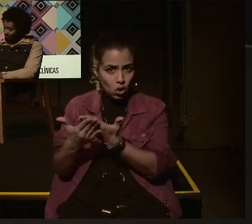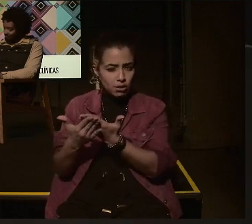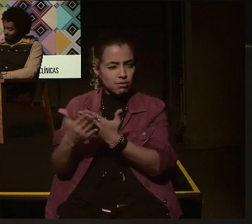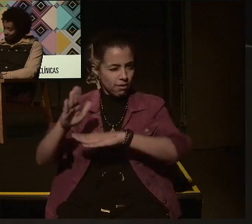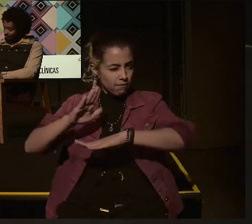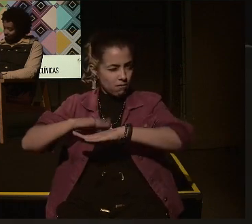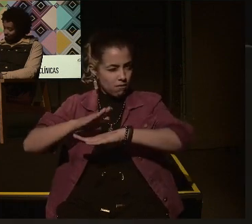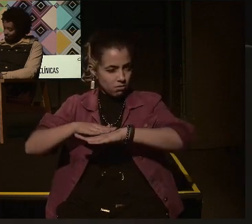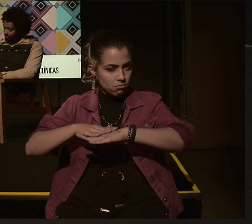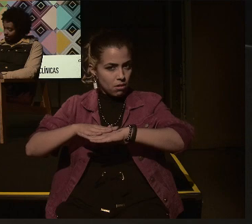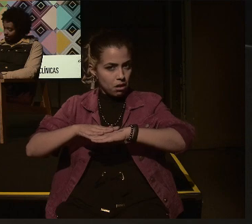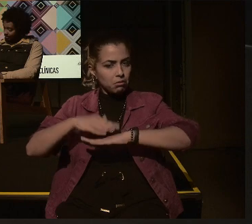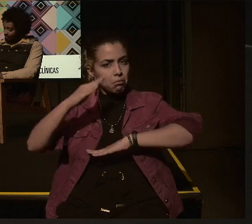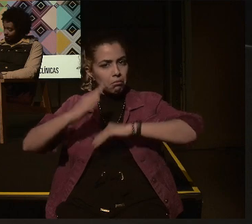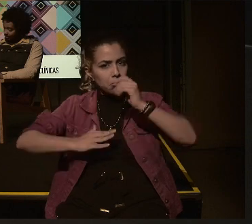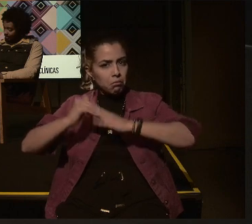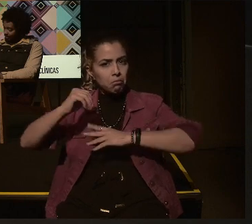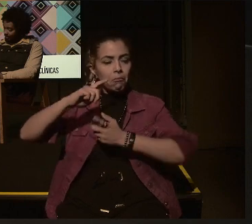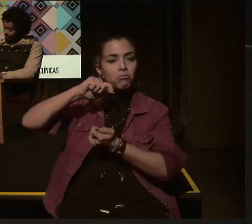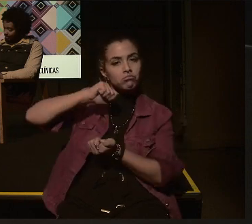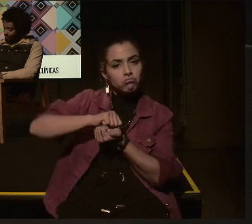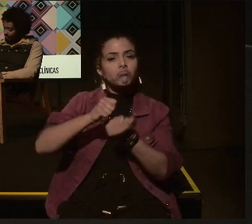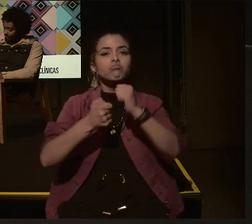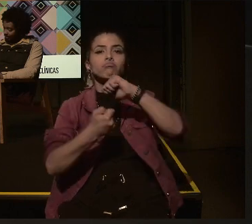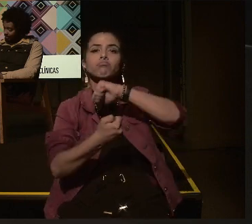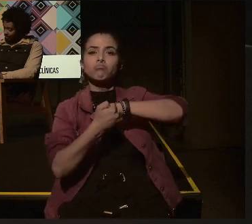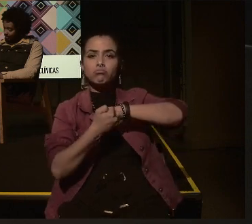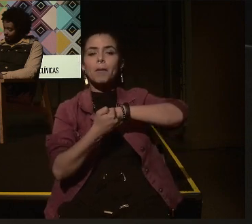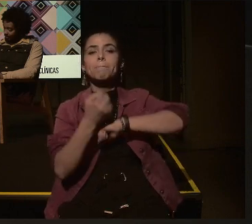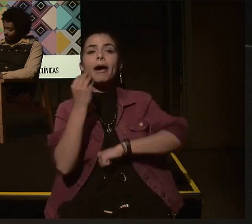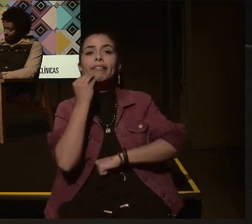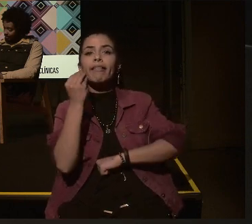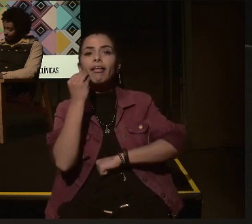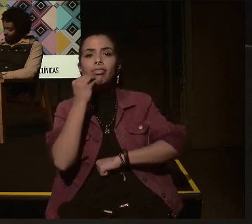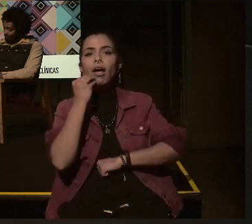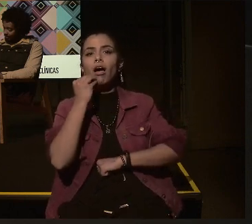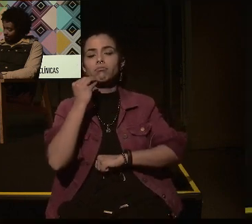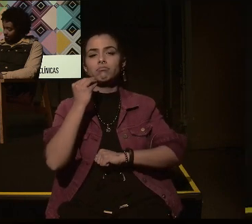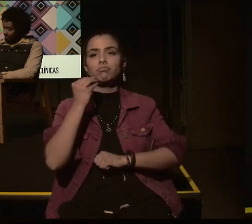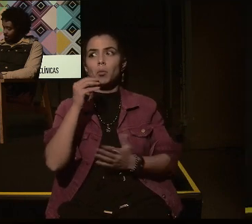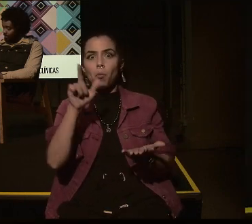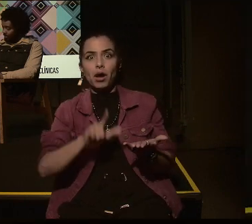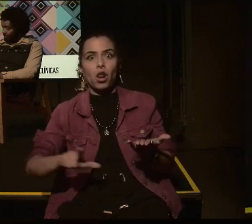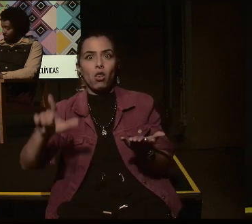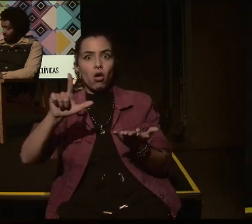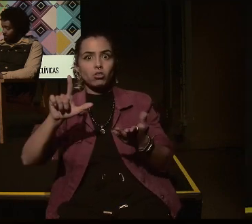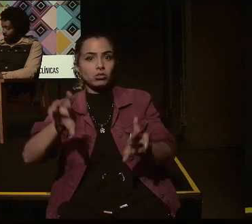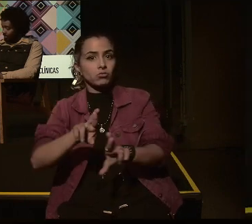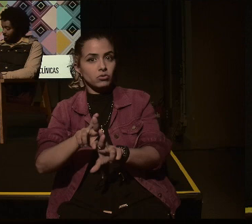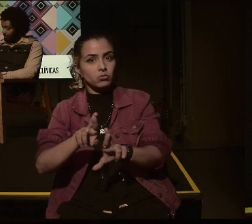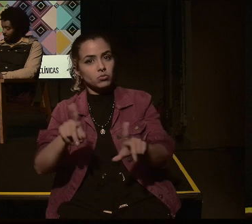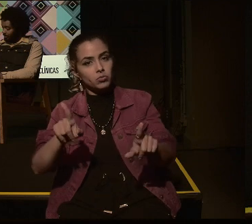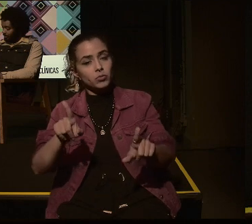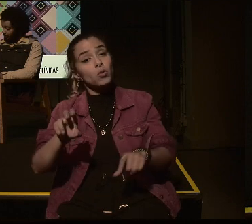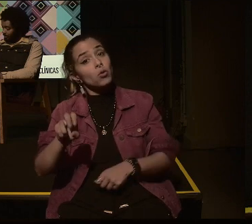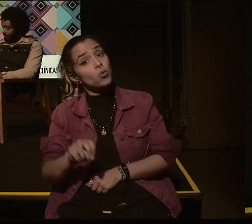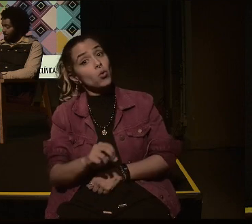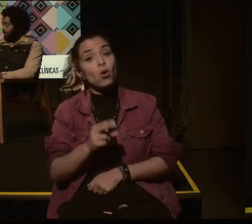produzindo, né, uma lógica de troca de respiração, ou se elas estão produzindo